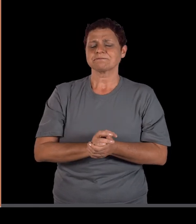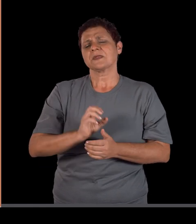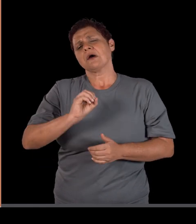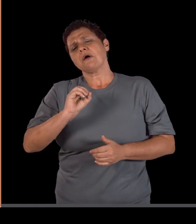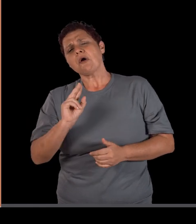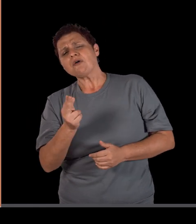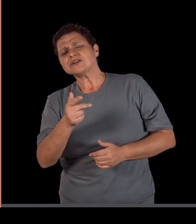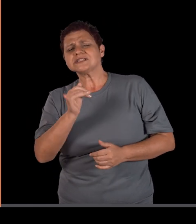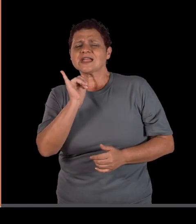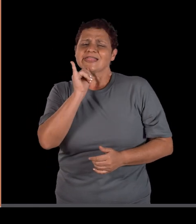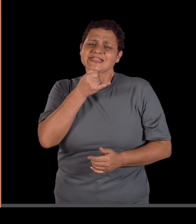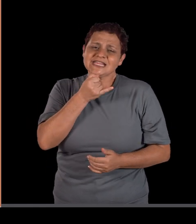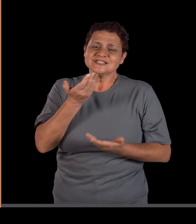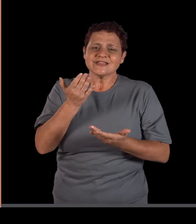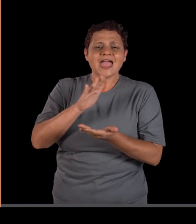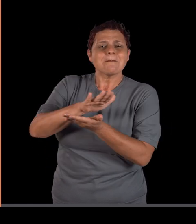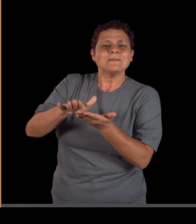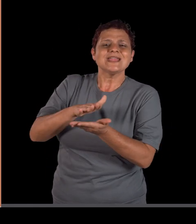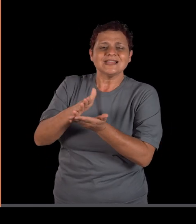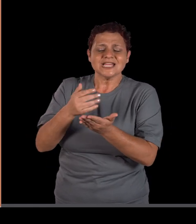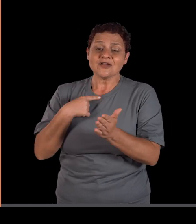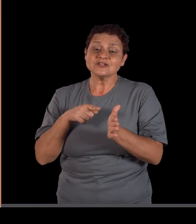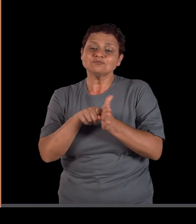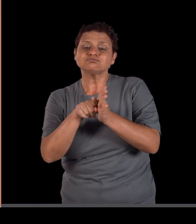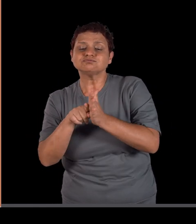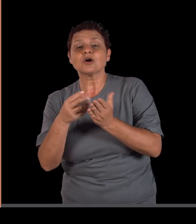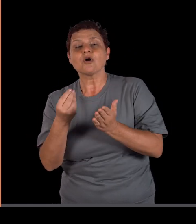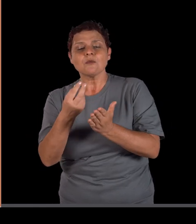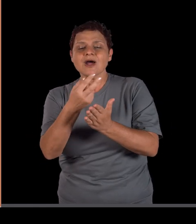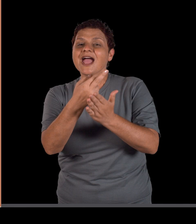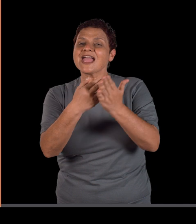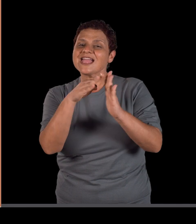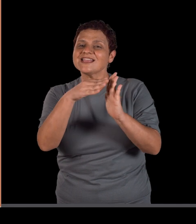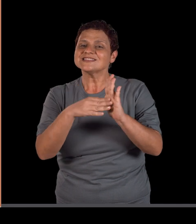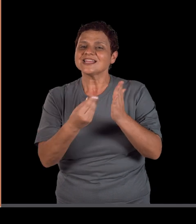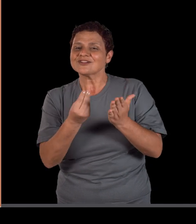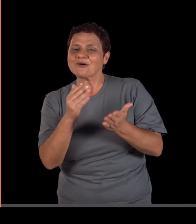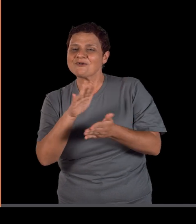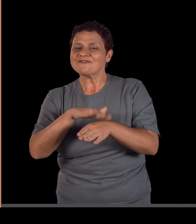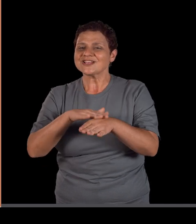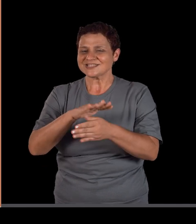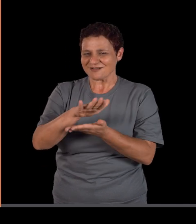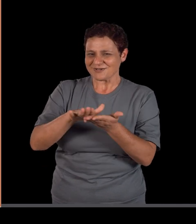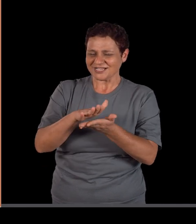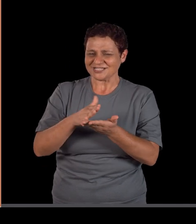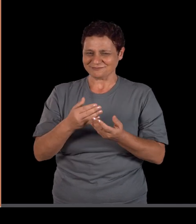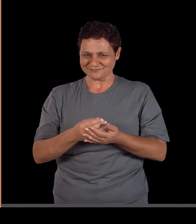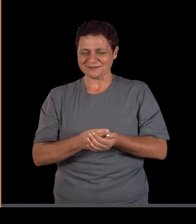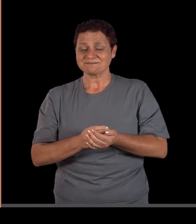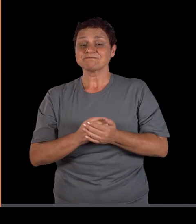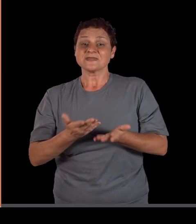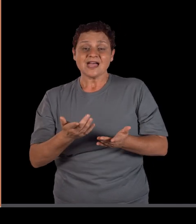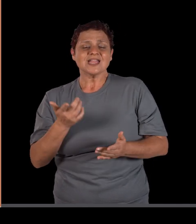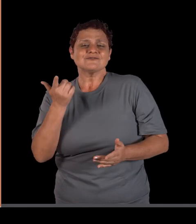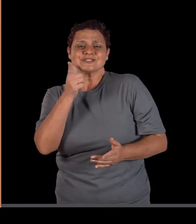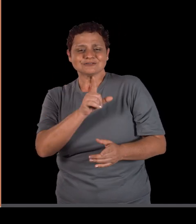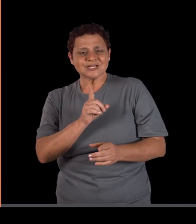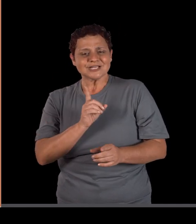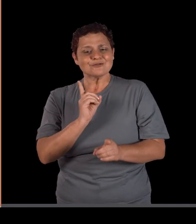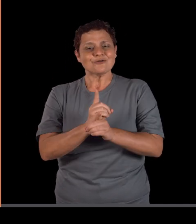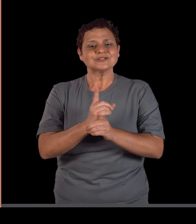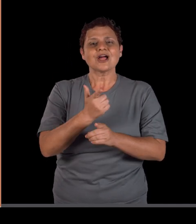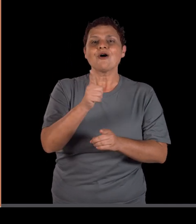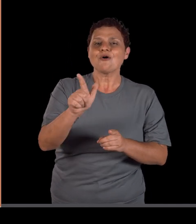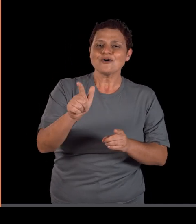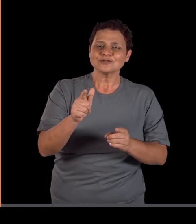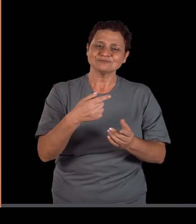brigadeiro, vai lá procurar uma receita de brigadeiro. Quem precisa de receita de brigadeiro, né? Mas enfim. Aí você encontra uma receita culinária,